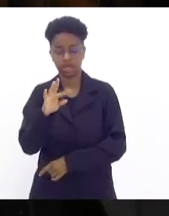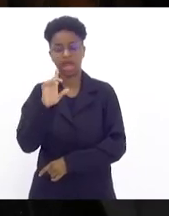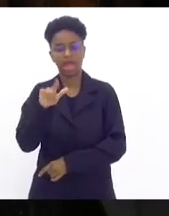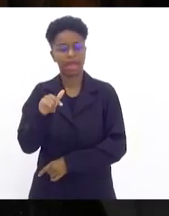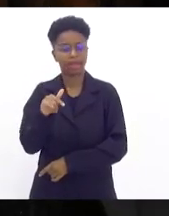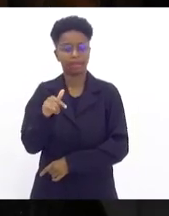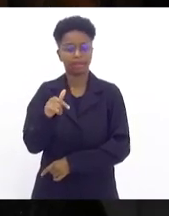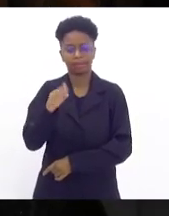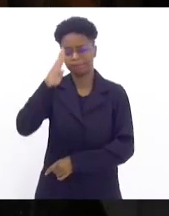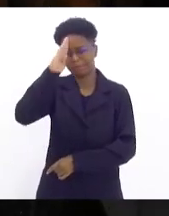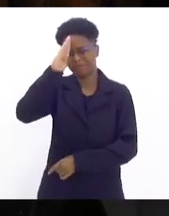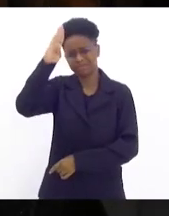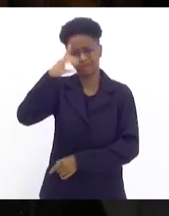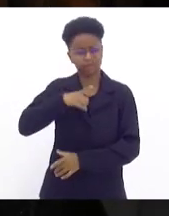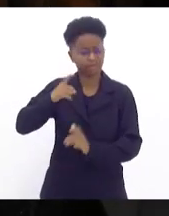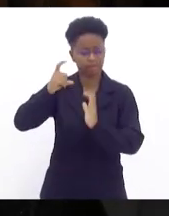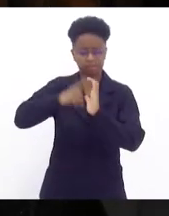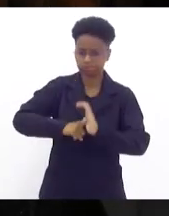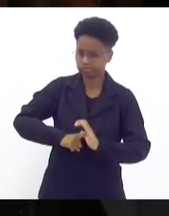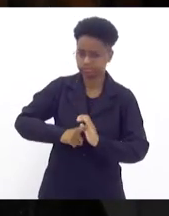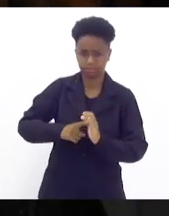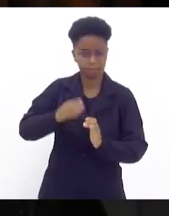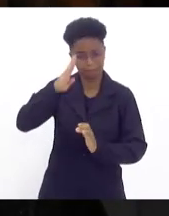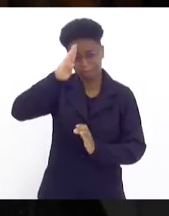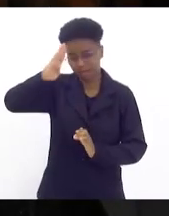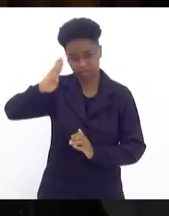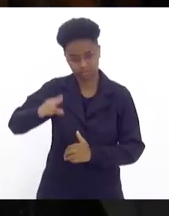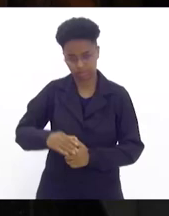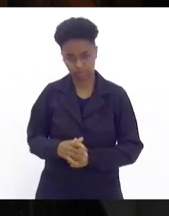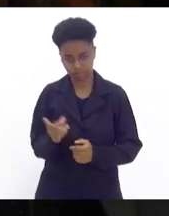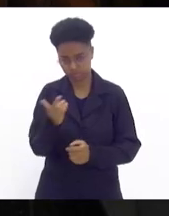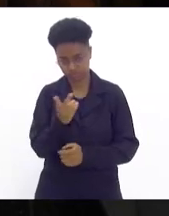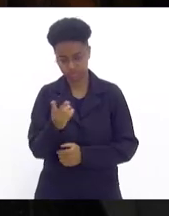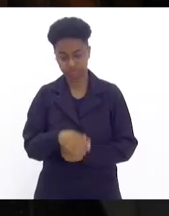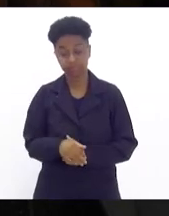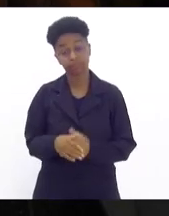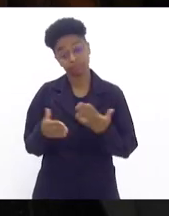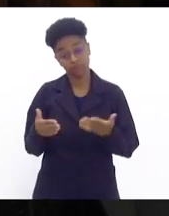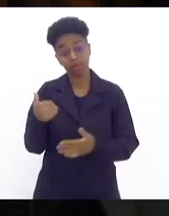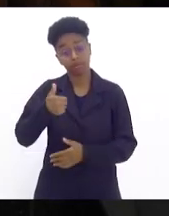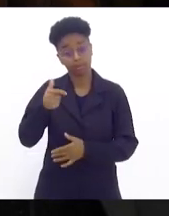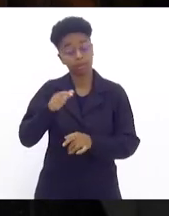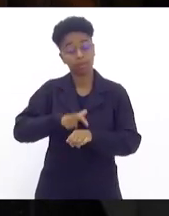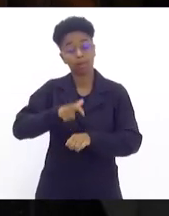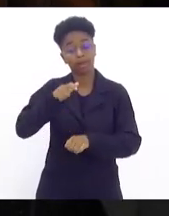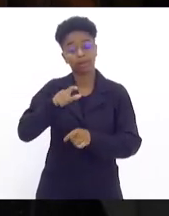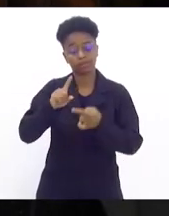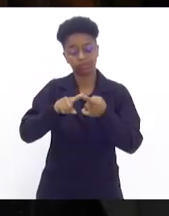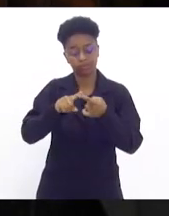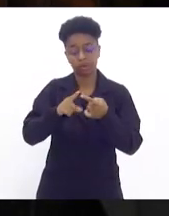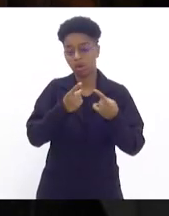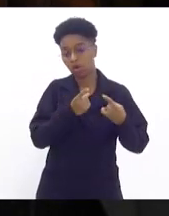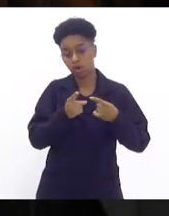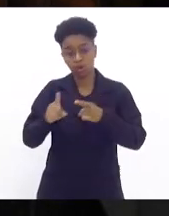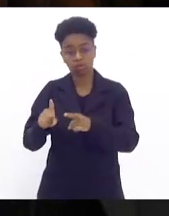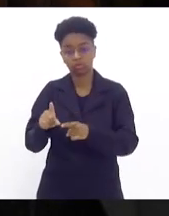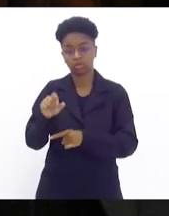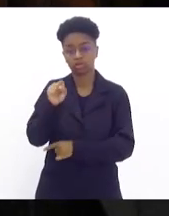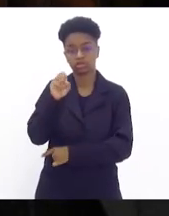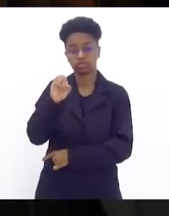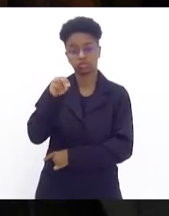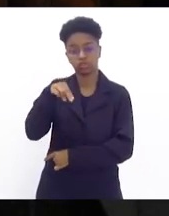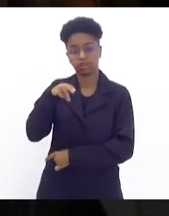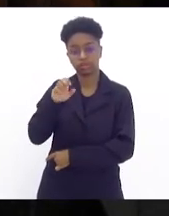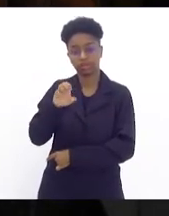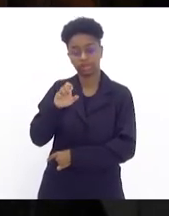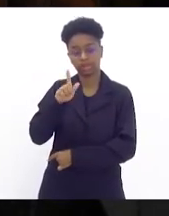da dívida ativa primeiro momento seria o combate à sonegação dos